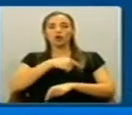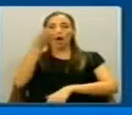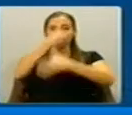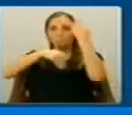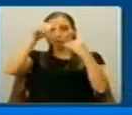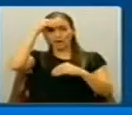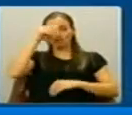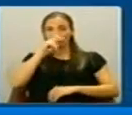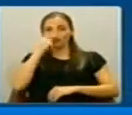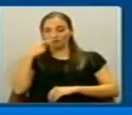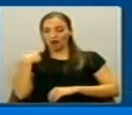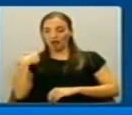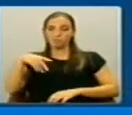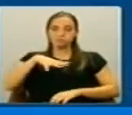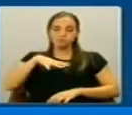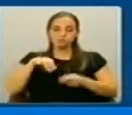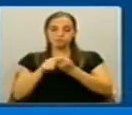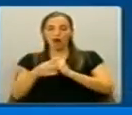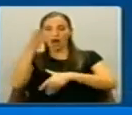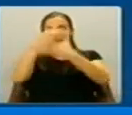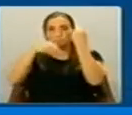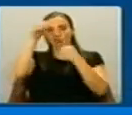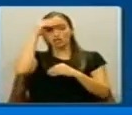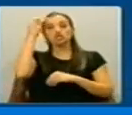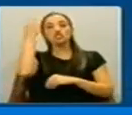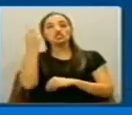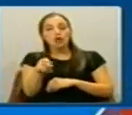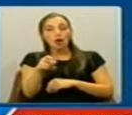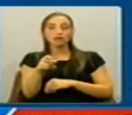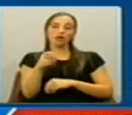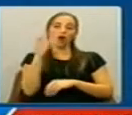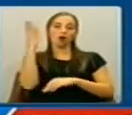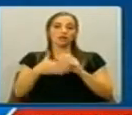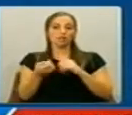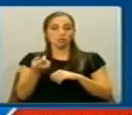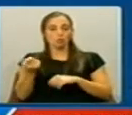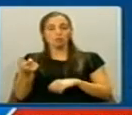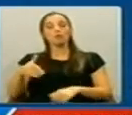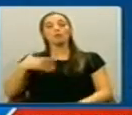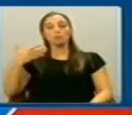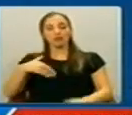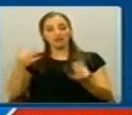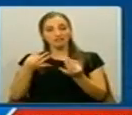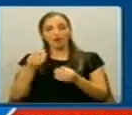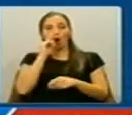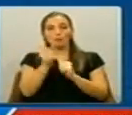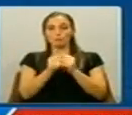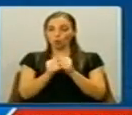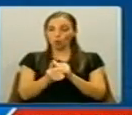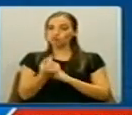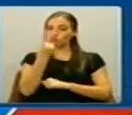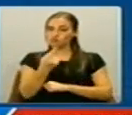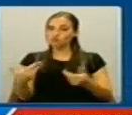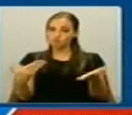erros. Felizmente são erros que acontecem cada vez menos. Há que lamentar, obviamente, a morte de um dos pilotos da Virgin Galactic,